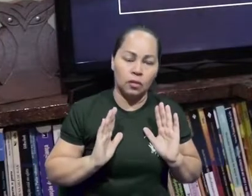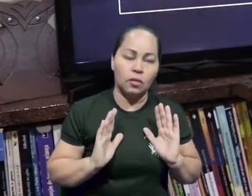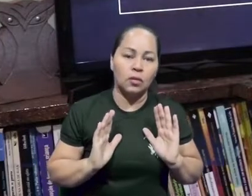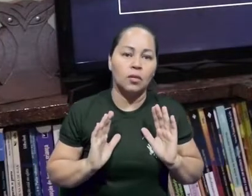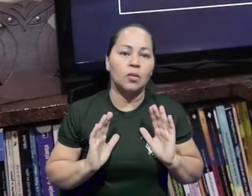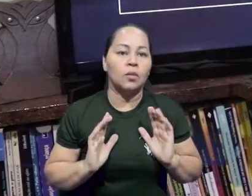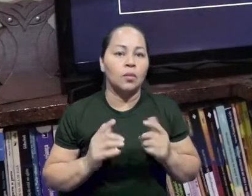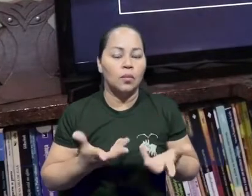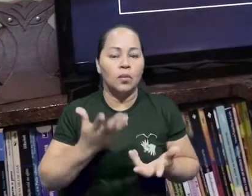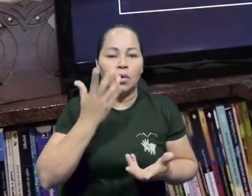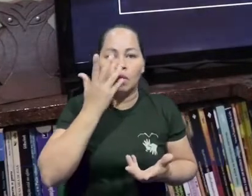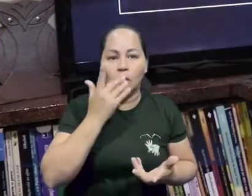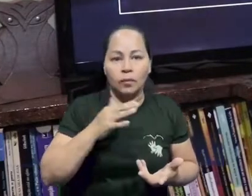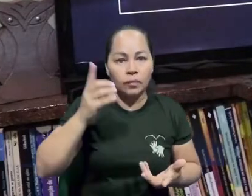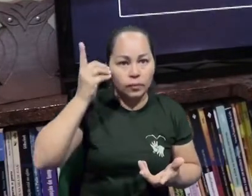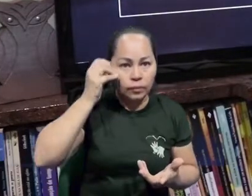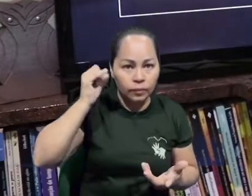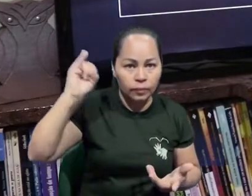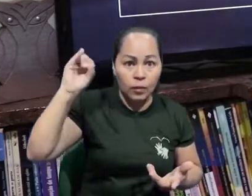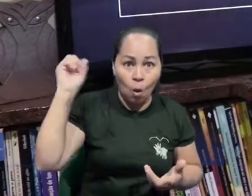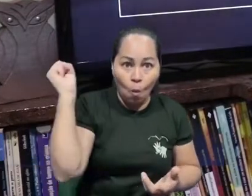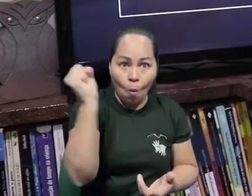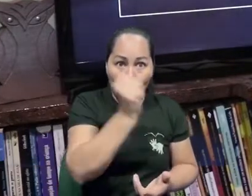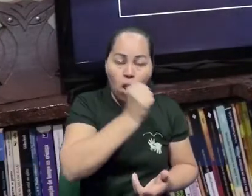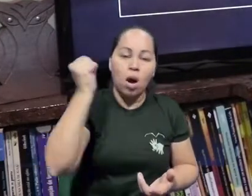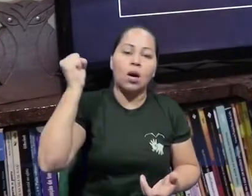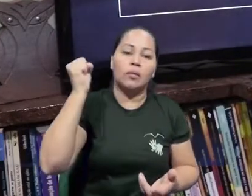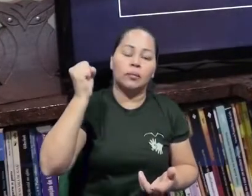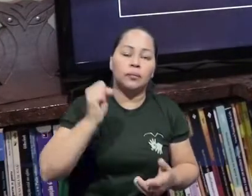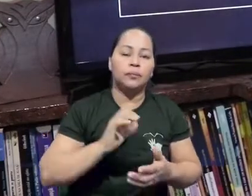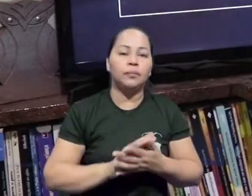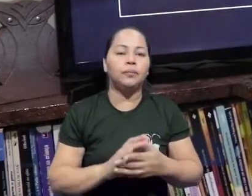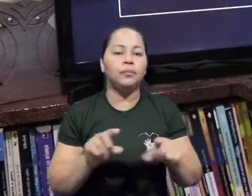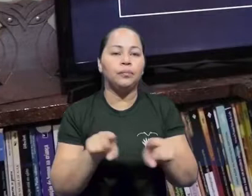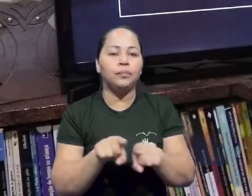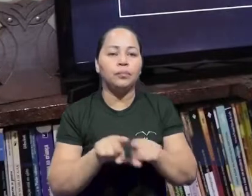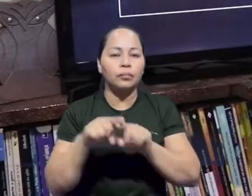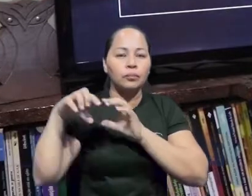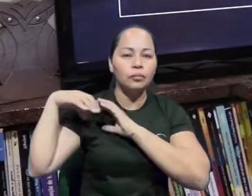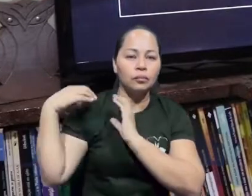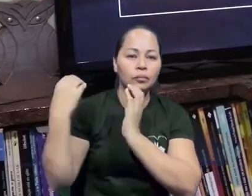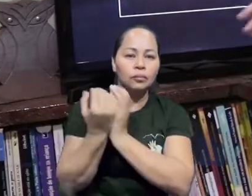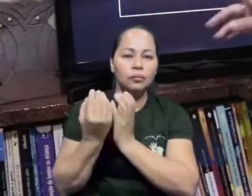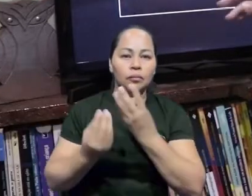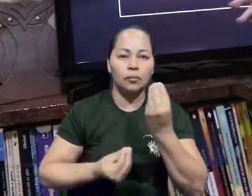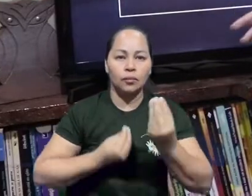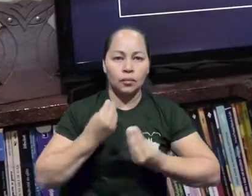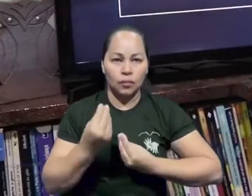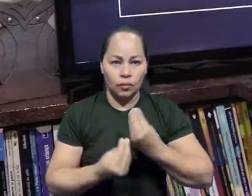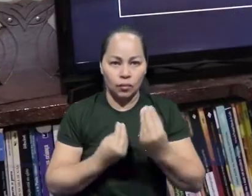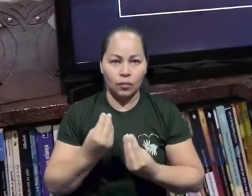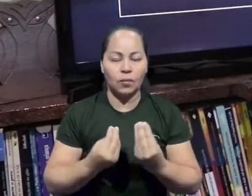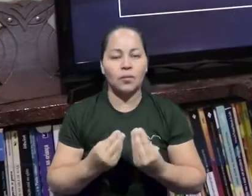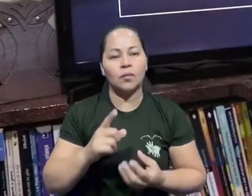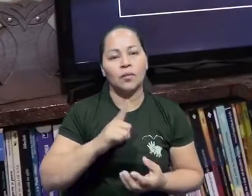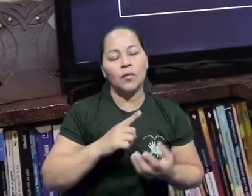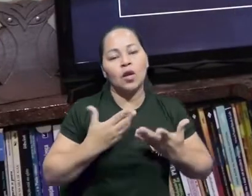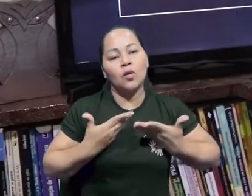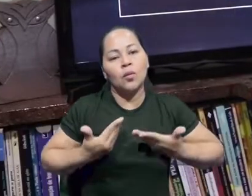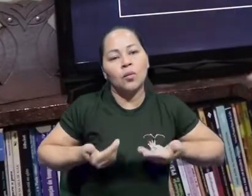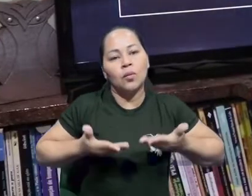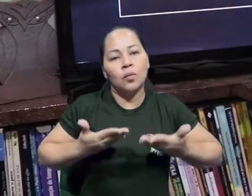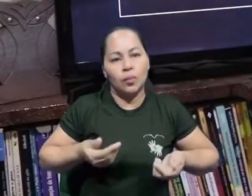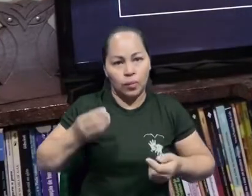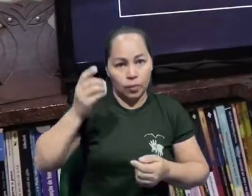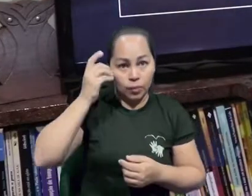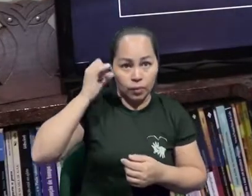E o esperado para um aluno com deficiência intelectual grave. Desempenho na comunidade. Dispõe de boa instrução, DI